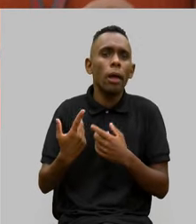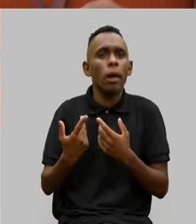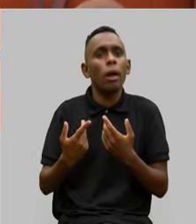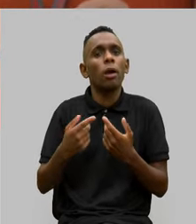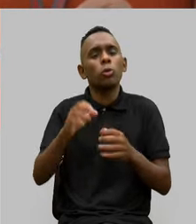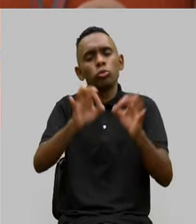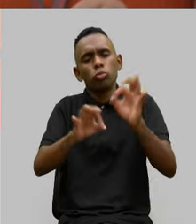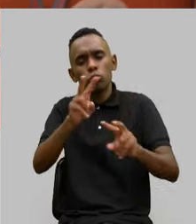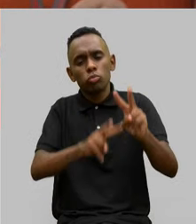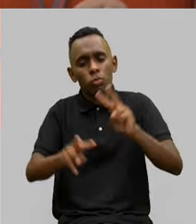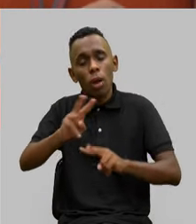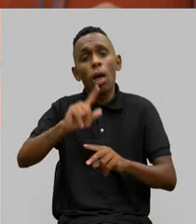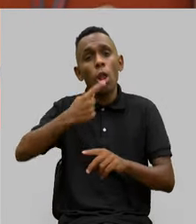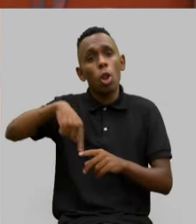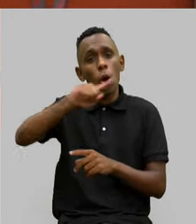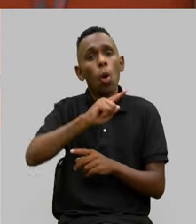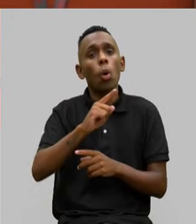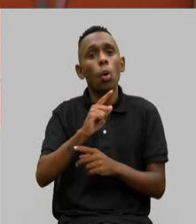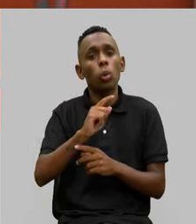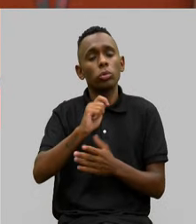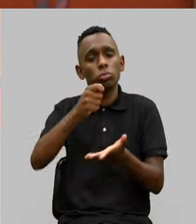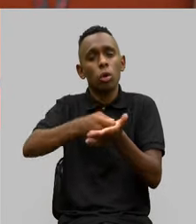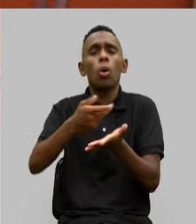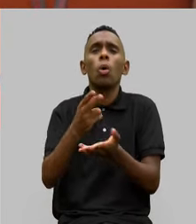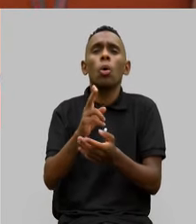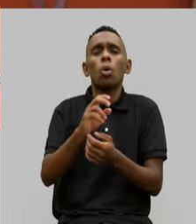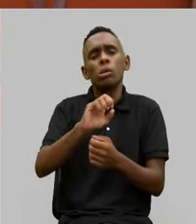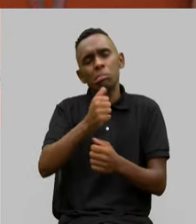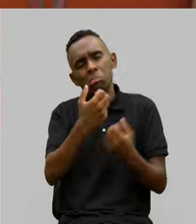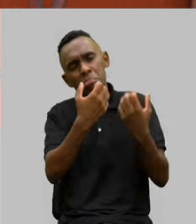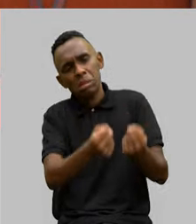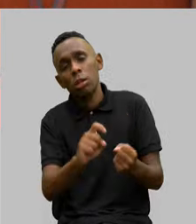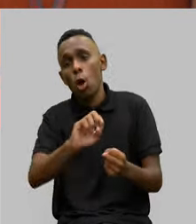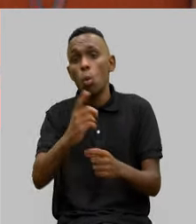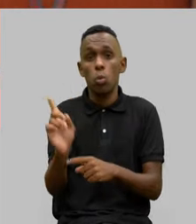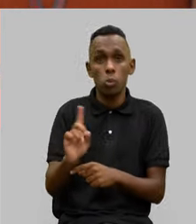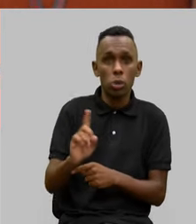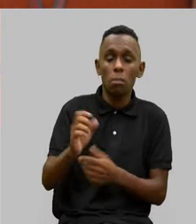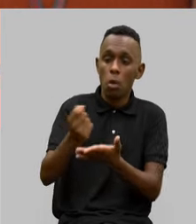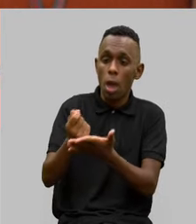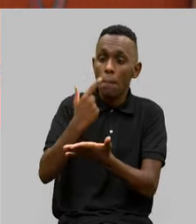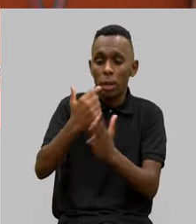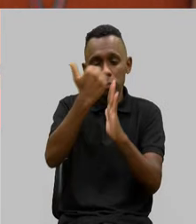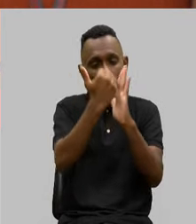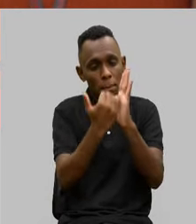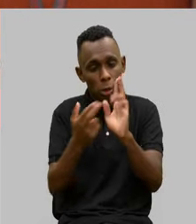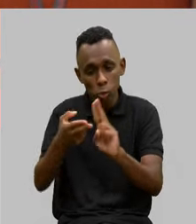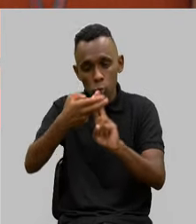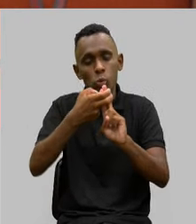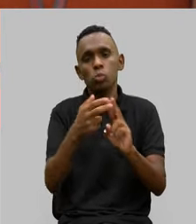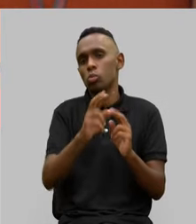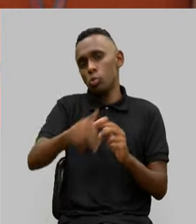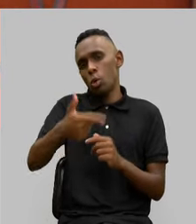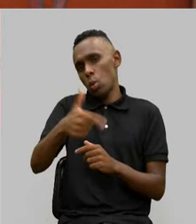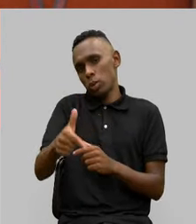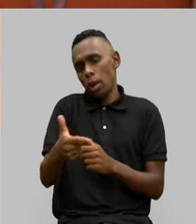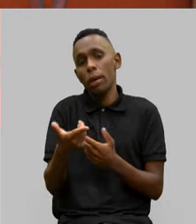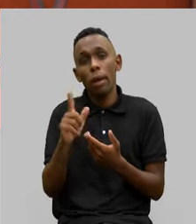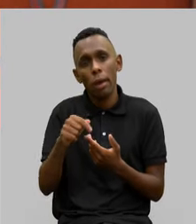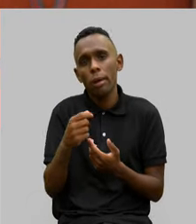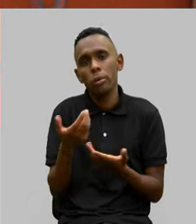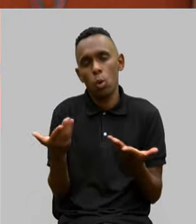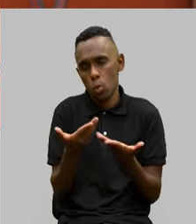de julgamento que a gente usa para eh deferir ou não remédios que não estão na lista do SUS né que atualmente hoje é o caso